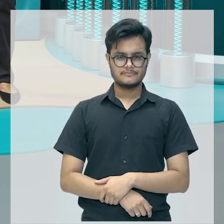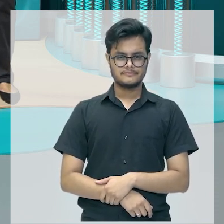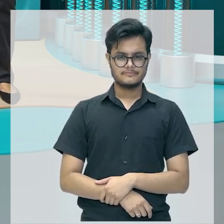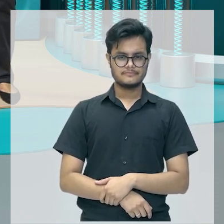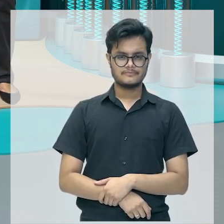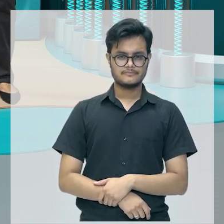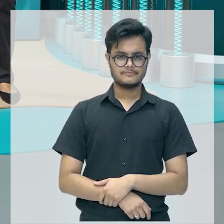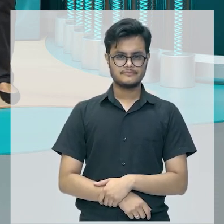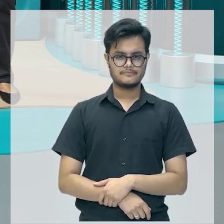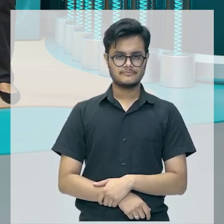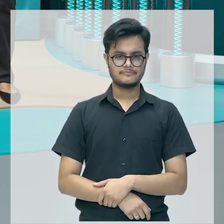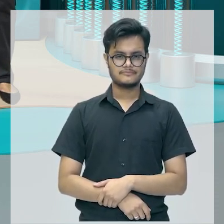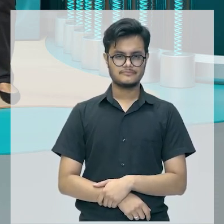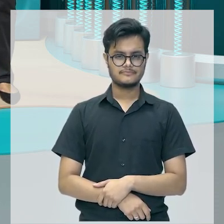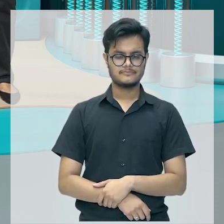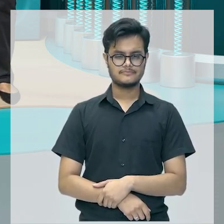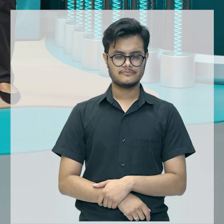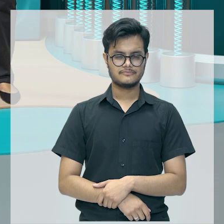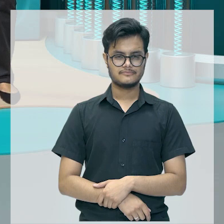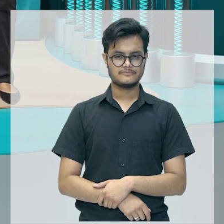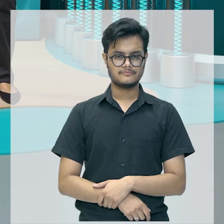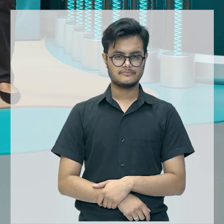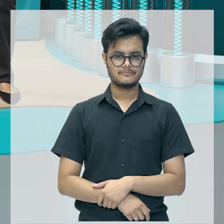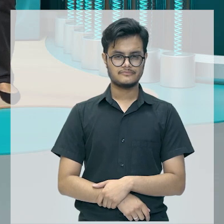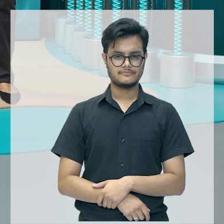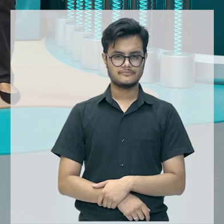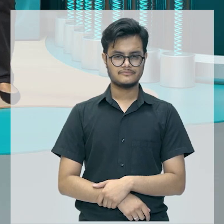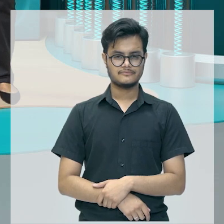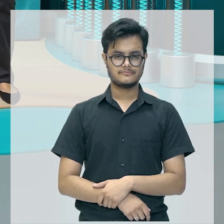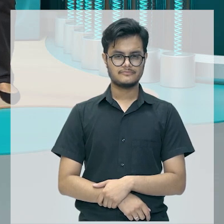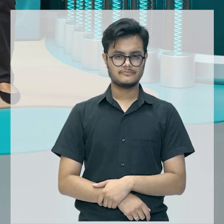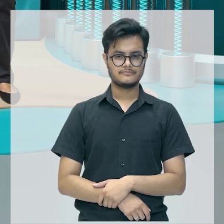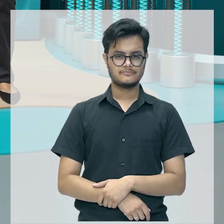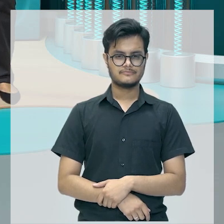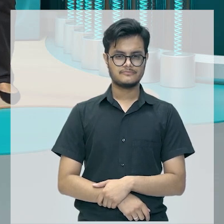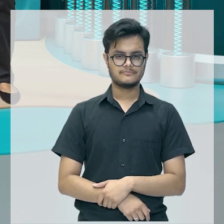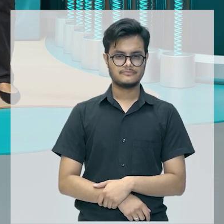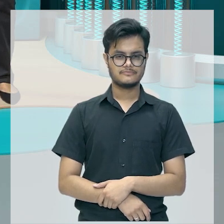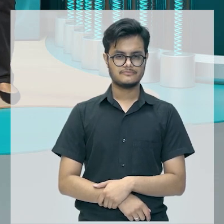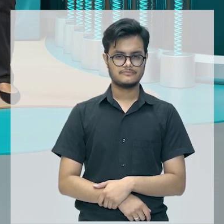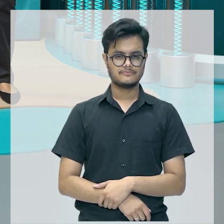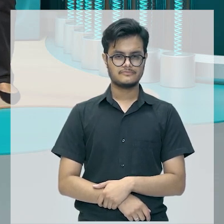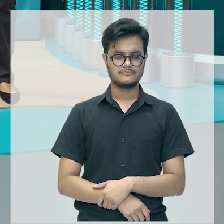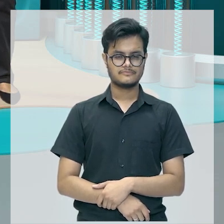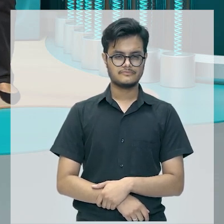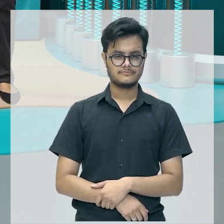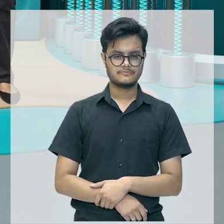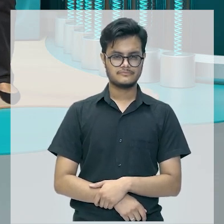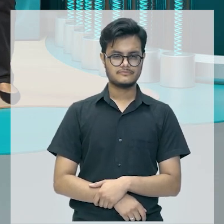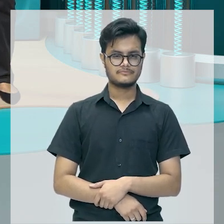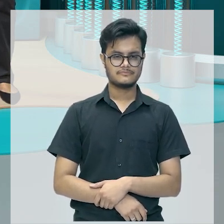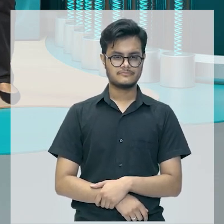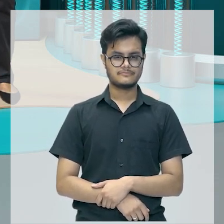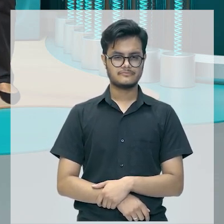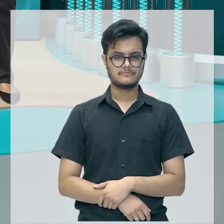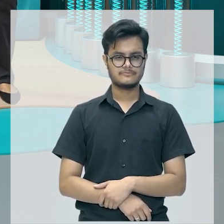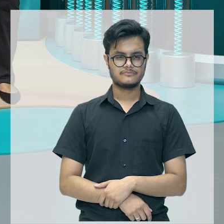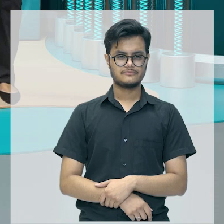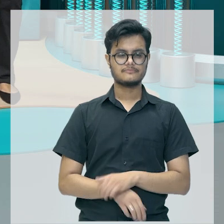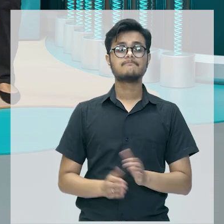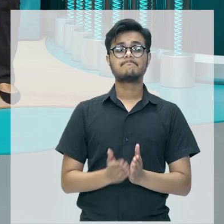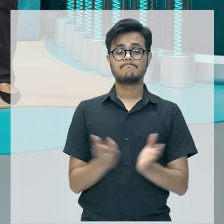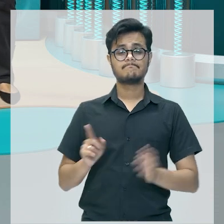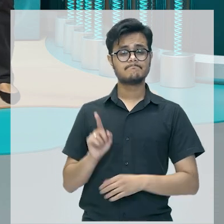um ator. Actor, som vocálico, ok? Então, som vocálico, N. Continuando.